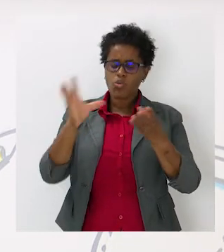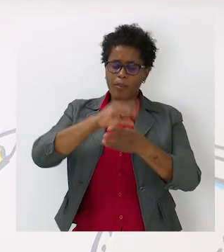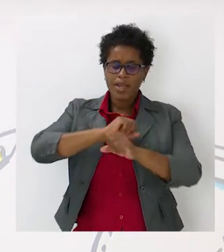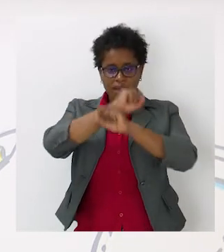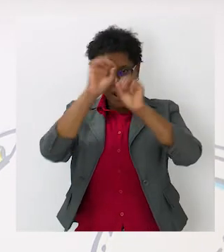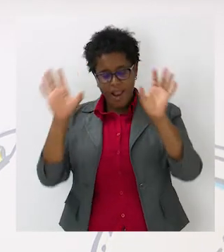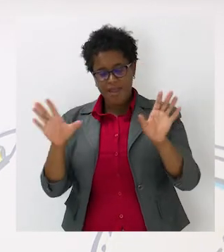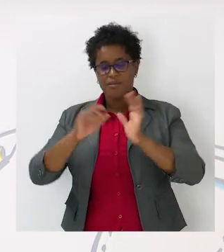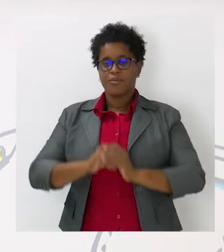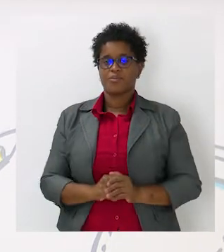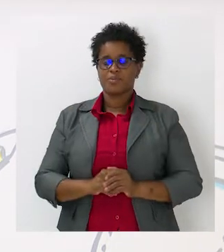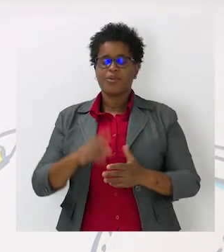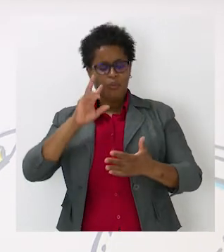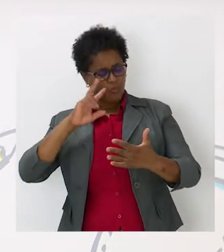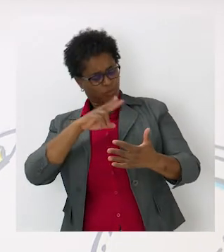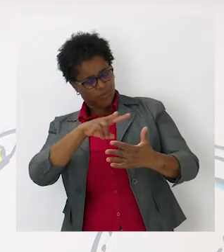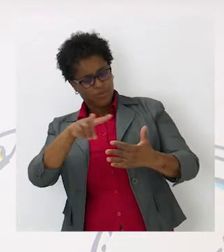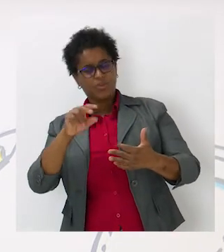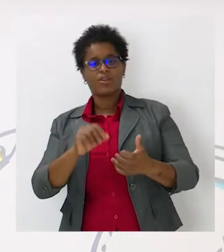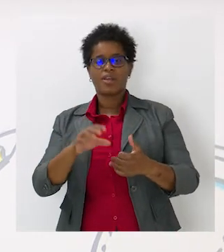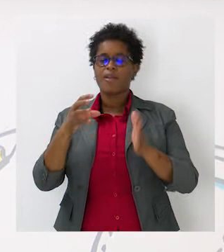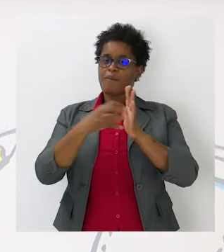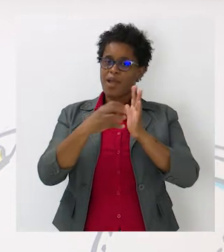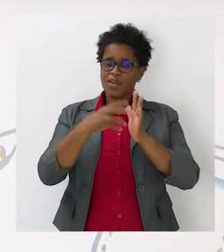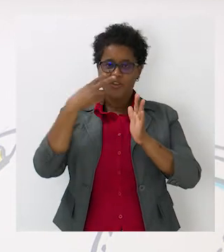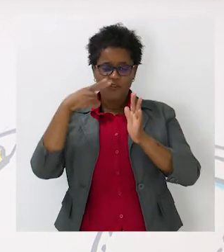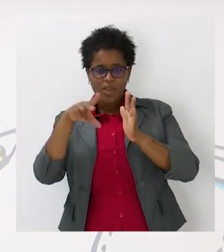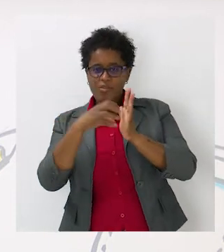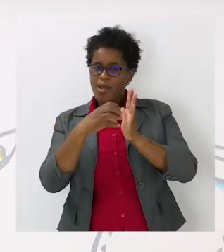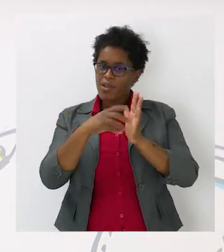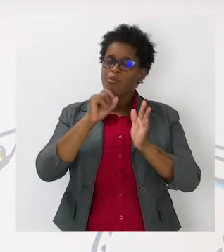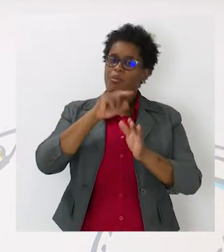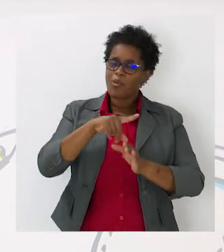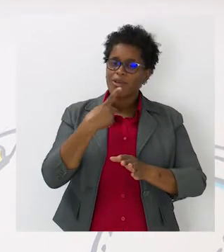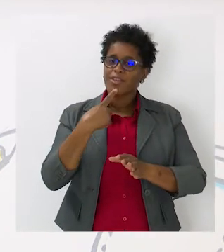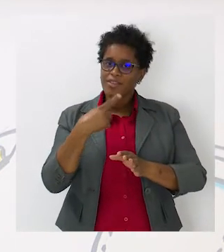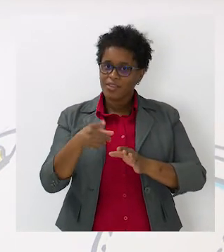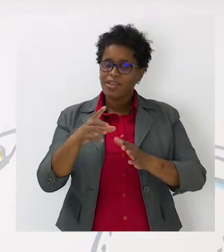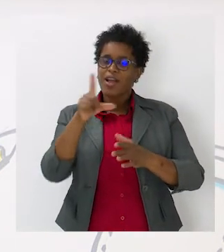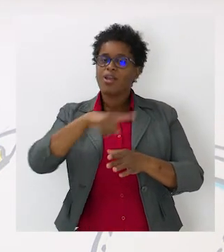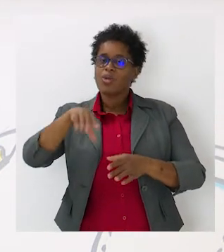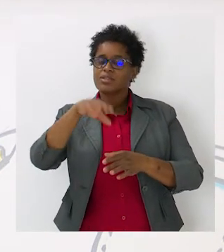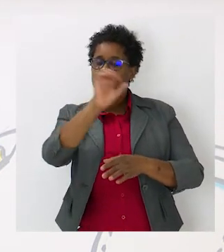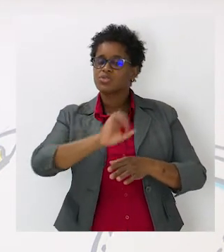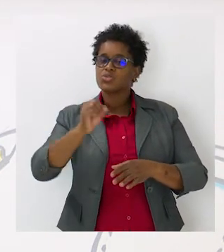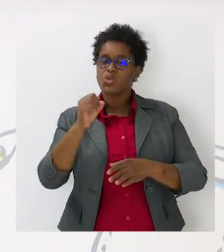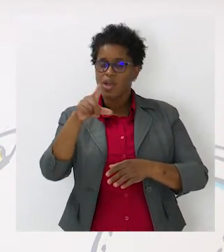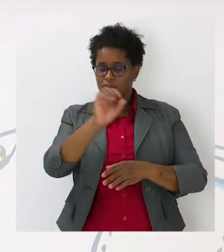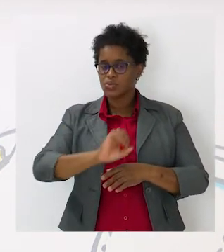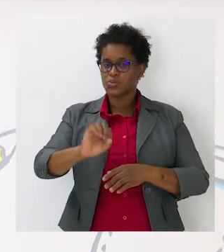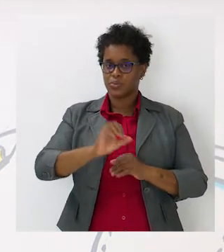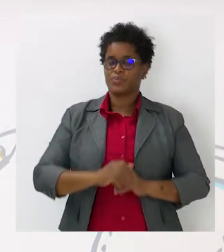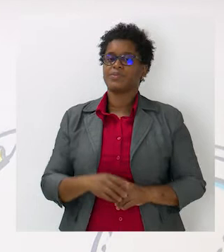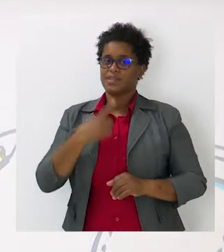muito mais clarificador, observando imagens para podermos perceber a sua localização